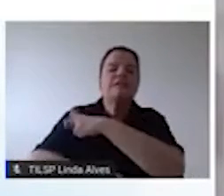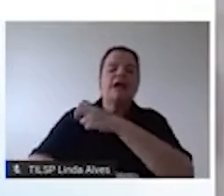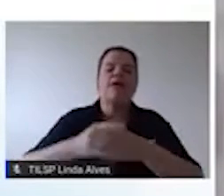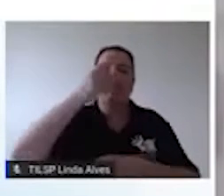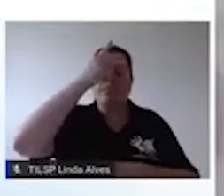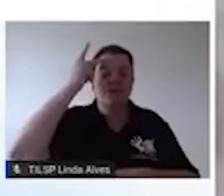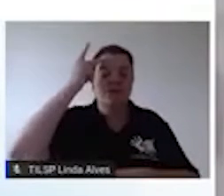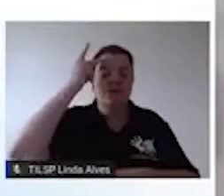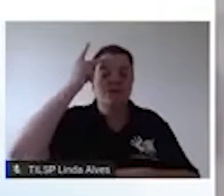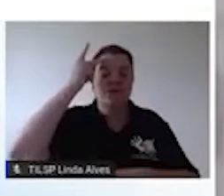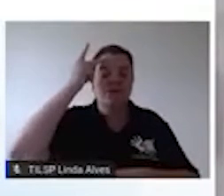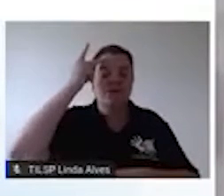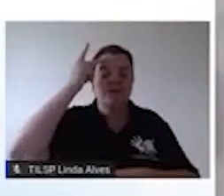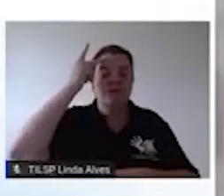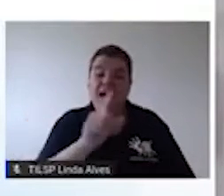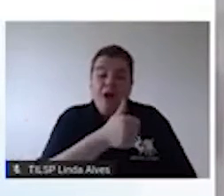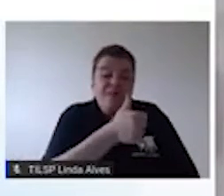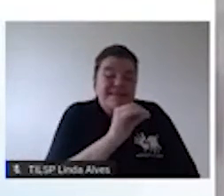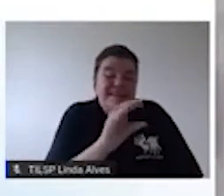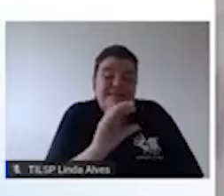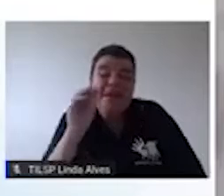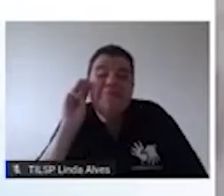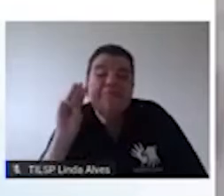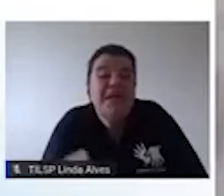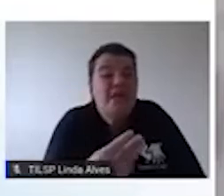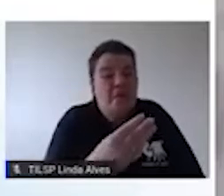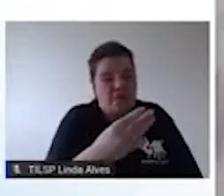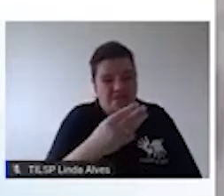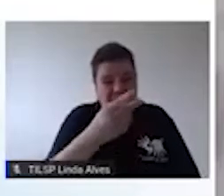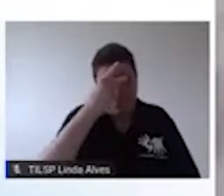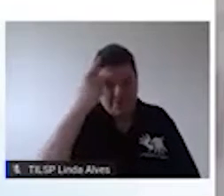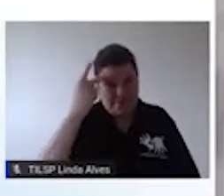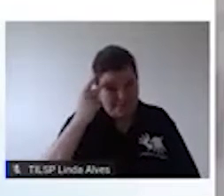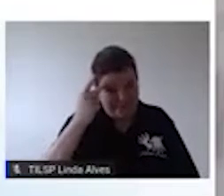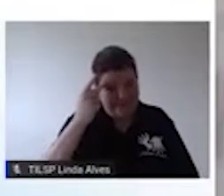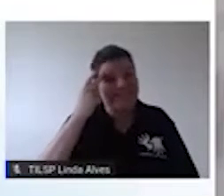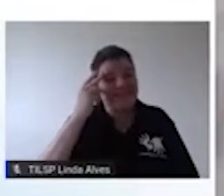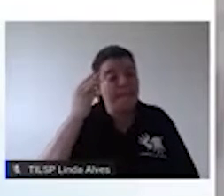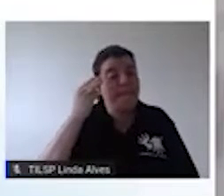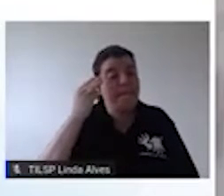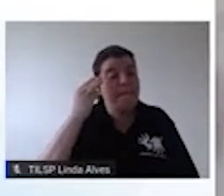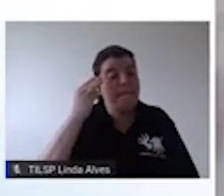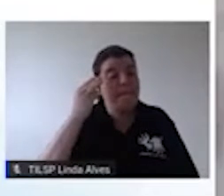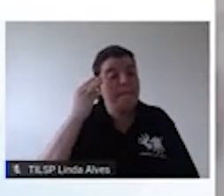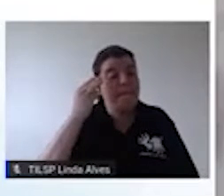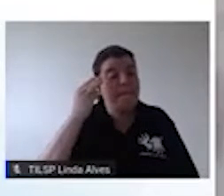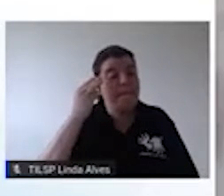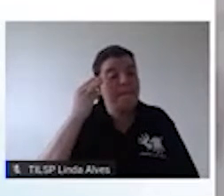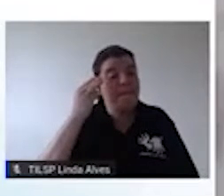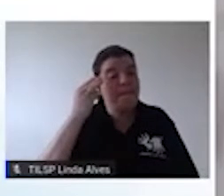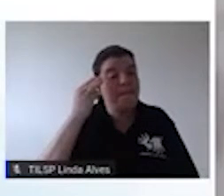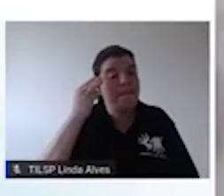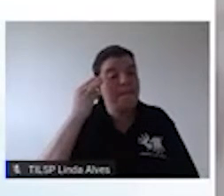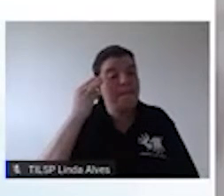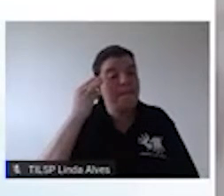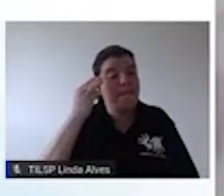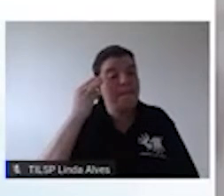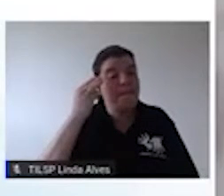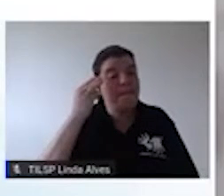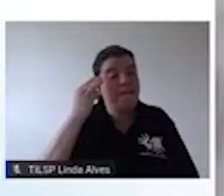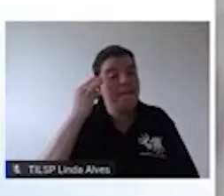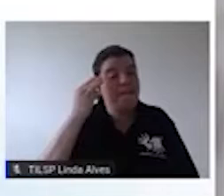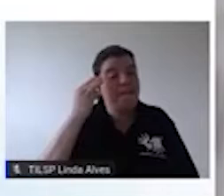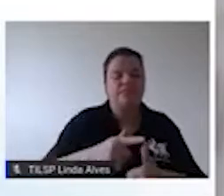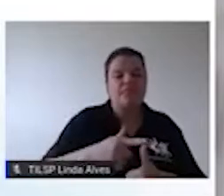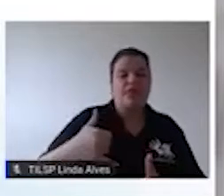milhões de pessoas, 80 milhões de pessoas, não é? Segundo sempre um esquema de prioridades, que isso também está